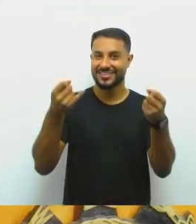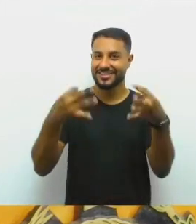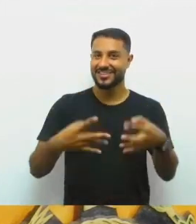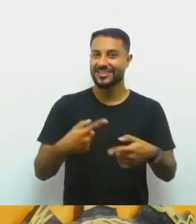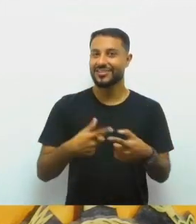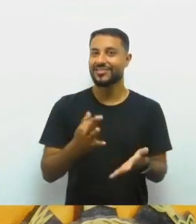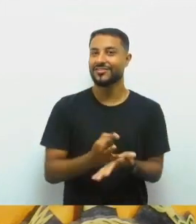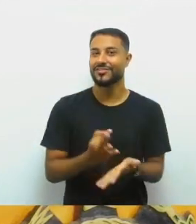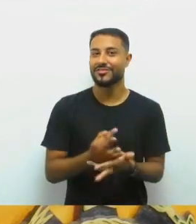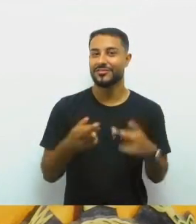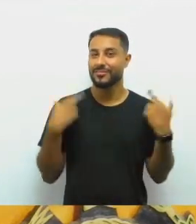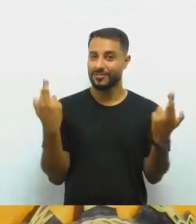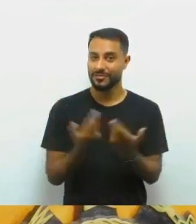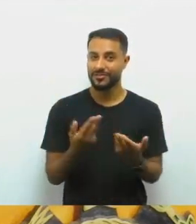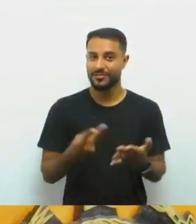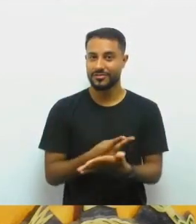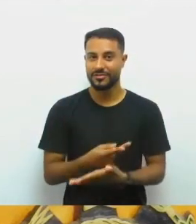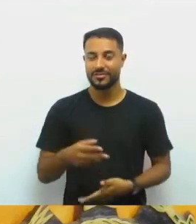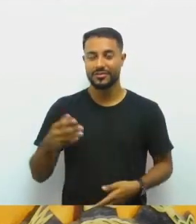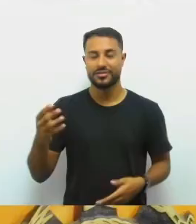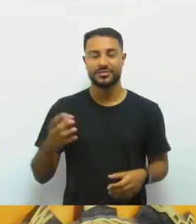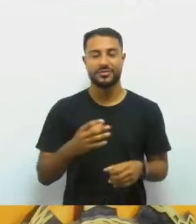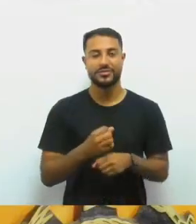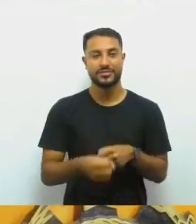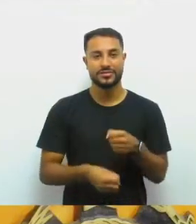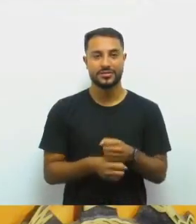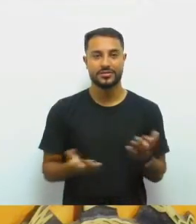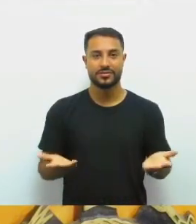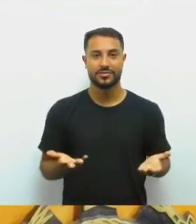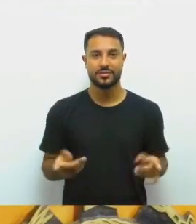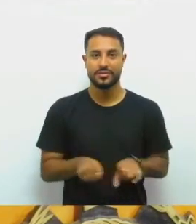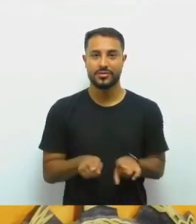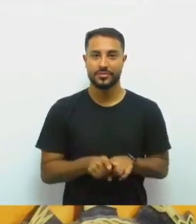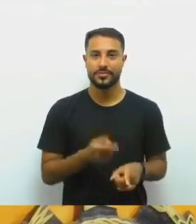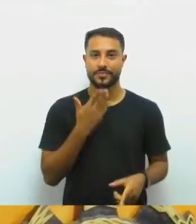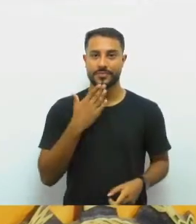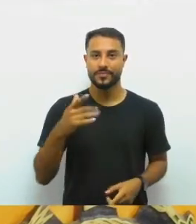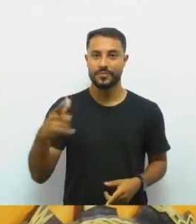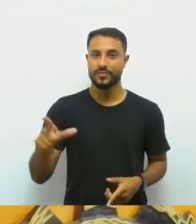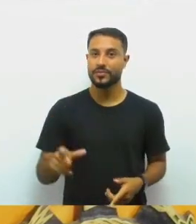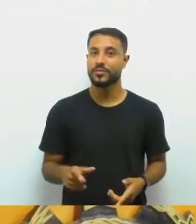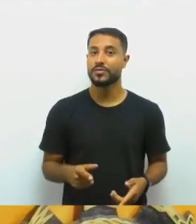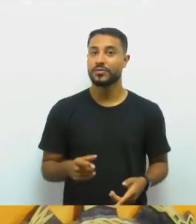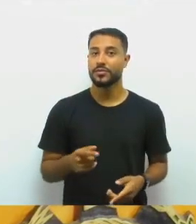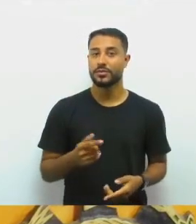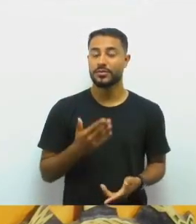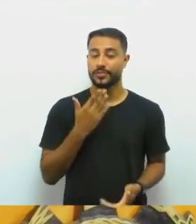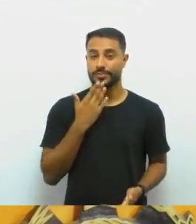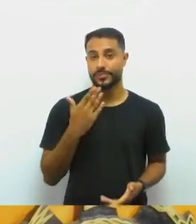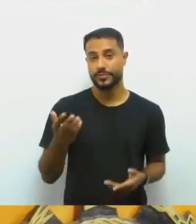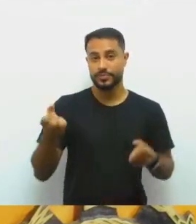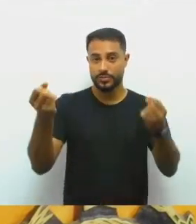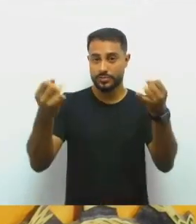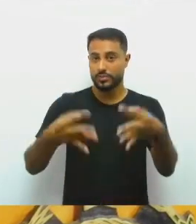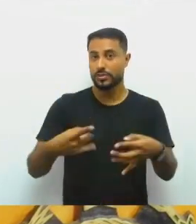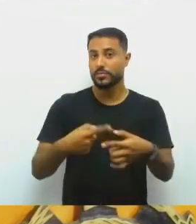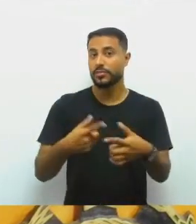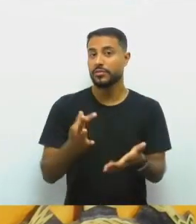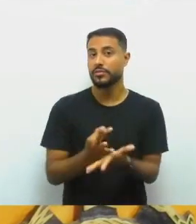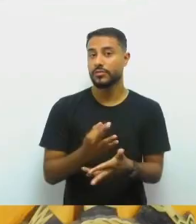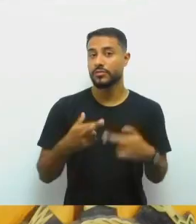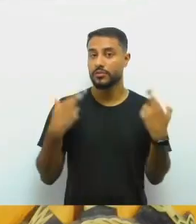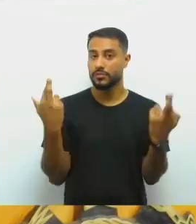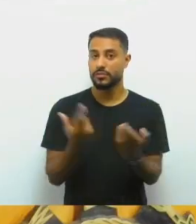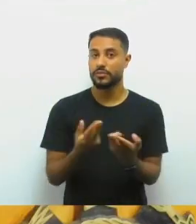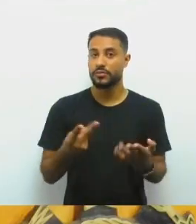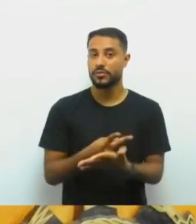dia 19 de setembro de 2024. Requerimento 435, solicitando à mesa diretora que seja indicado sua ausência na sessão ordinária dia 10 de outubro